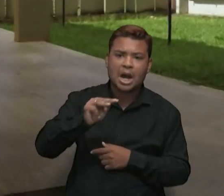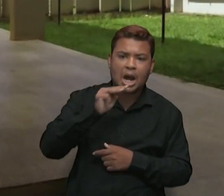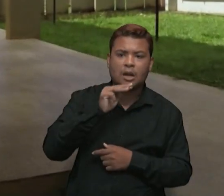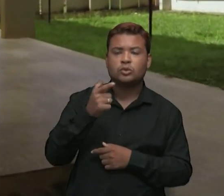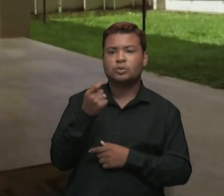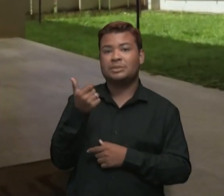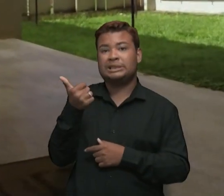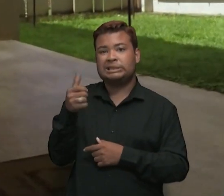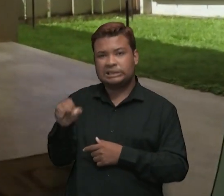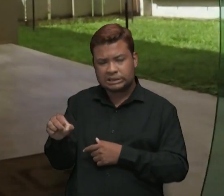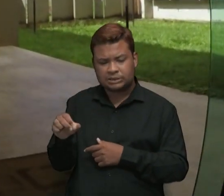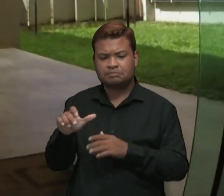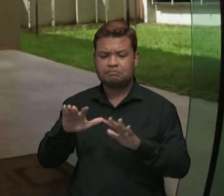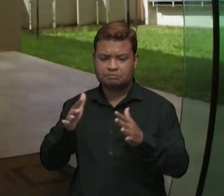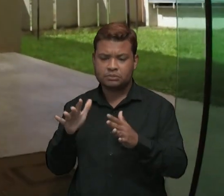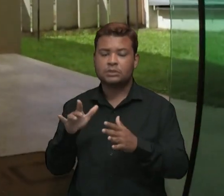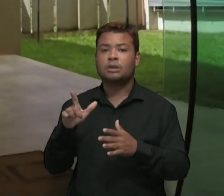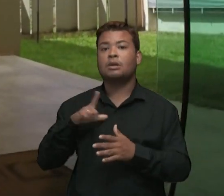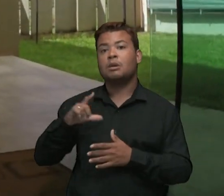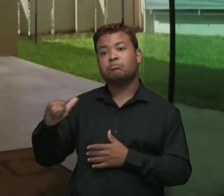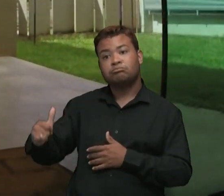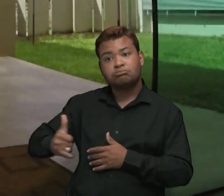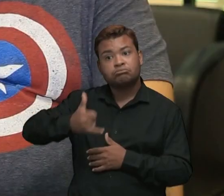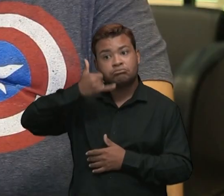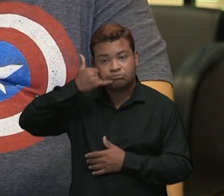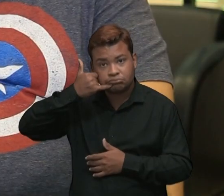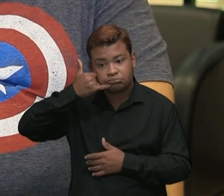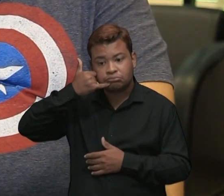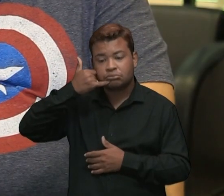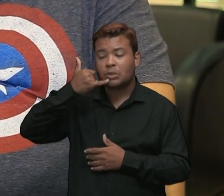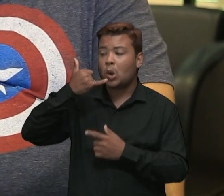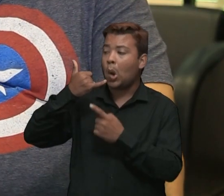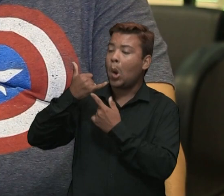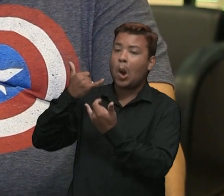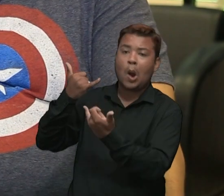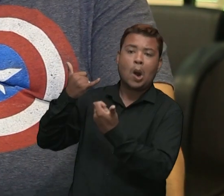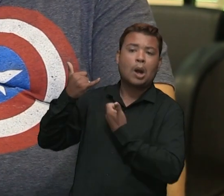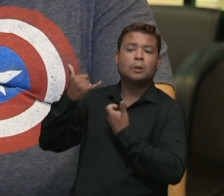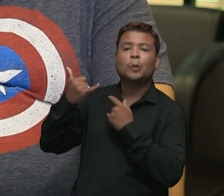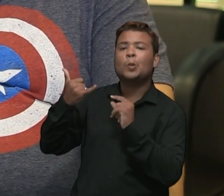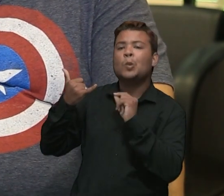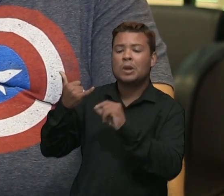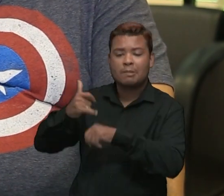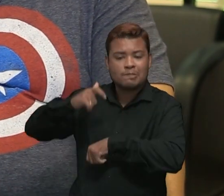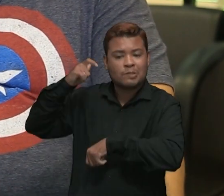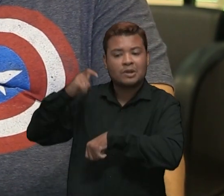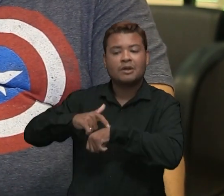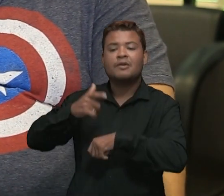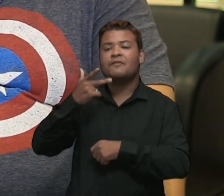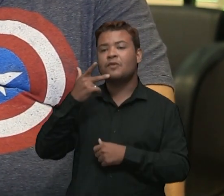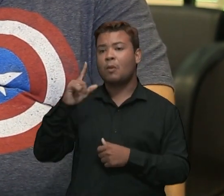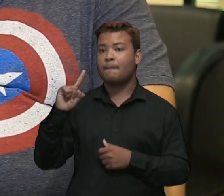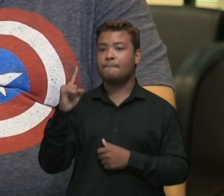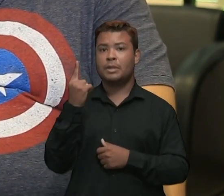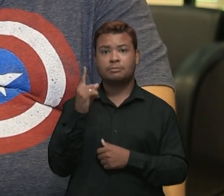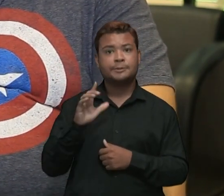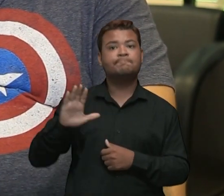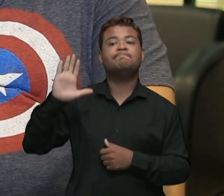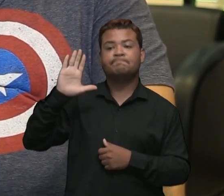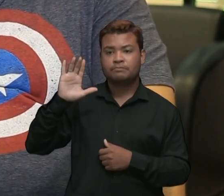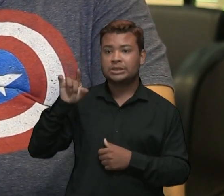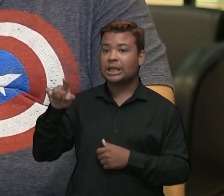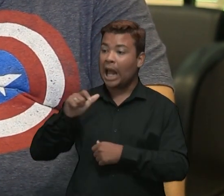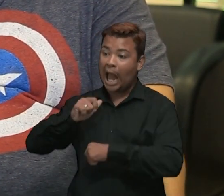2010, quando eu recebi um telefonema e ela me falando, naquele momento, que o primeiro candidato não